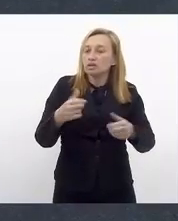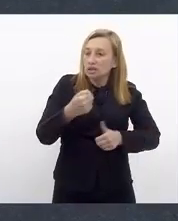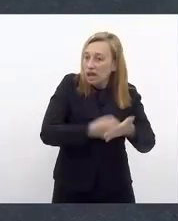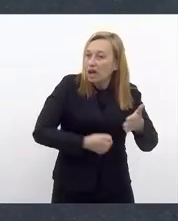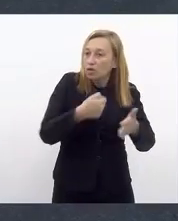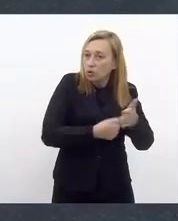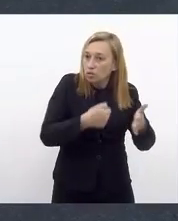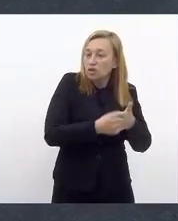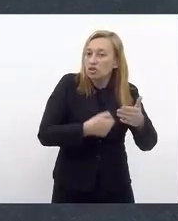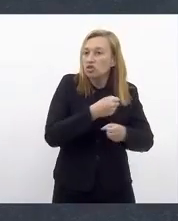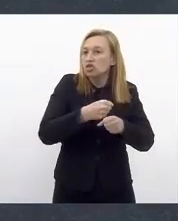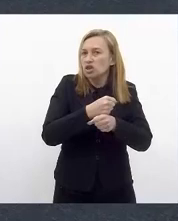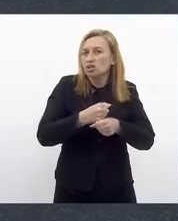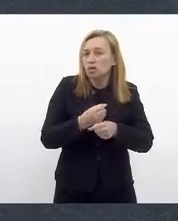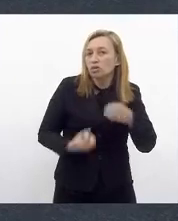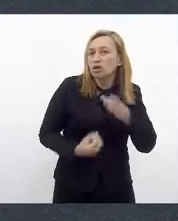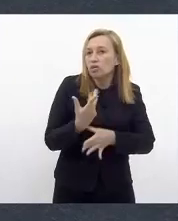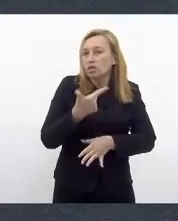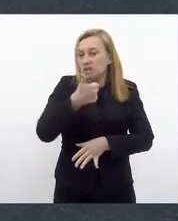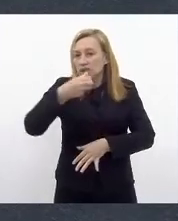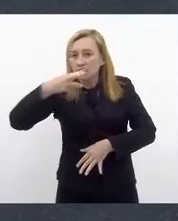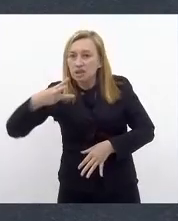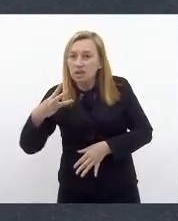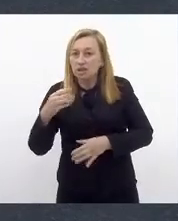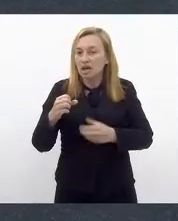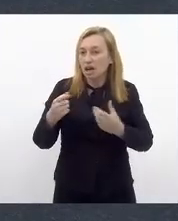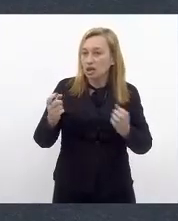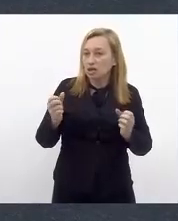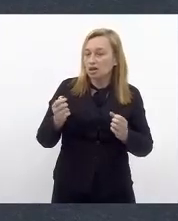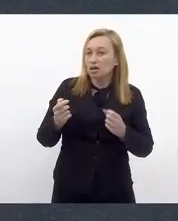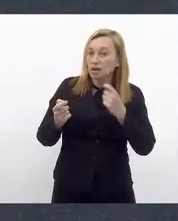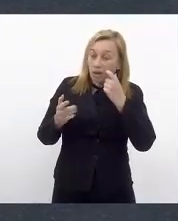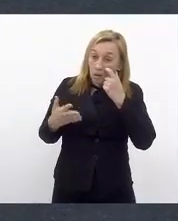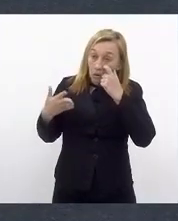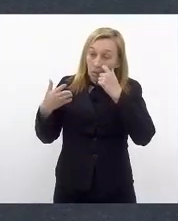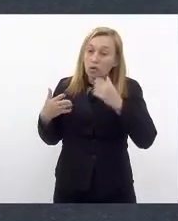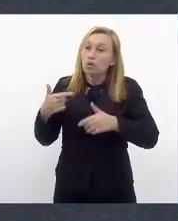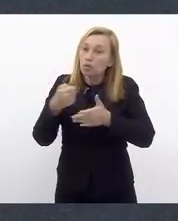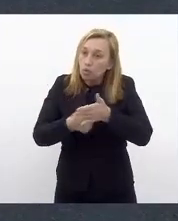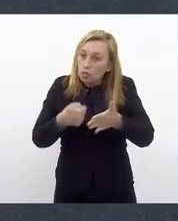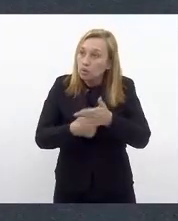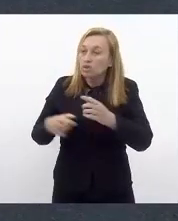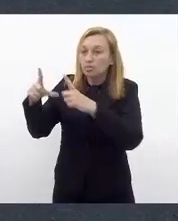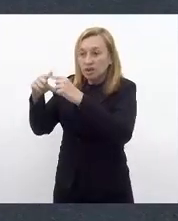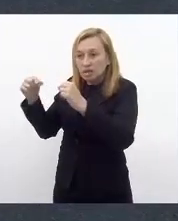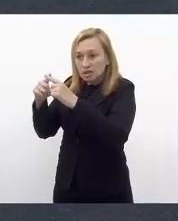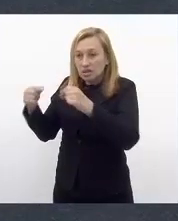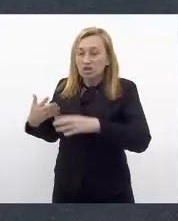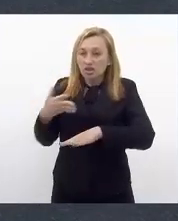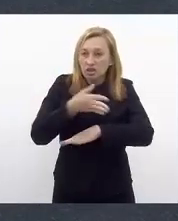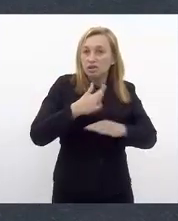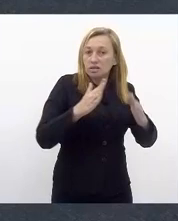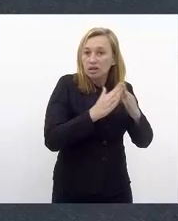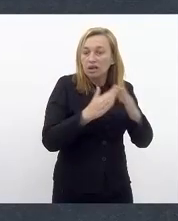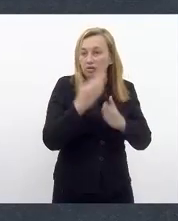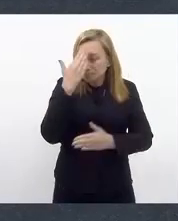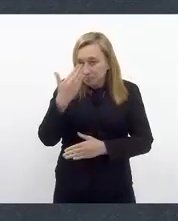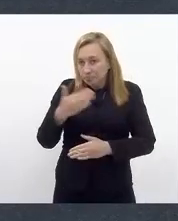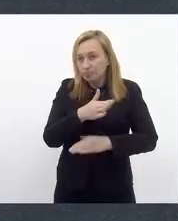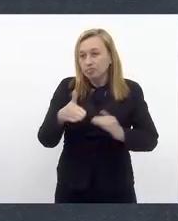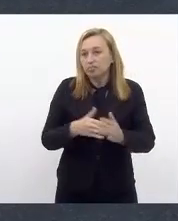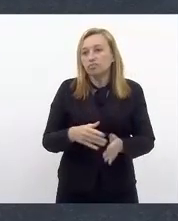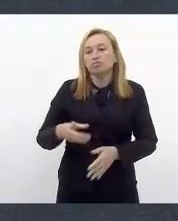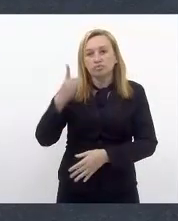surgiu na emenda 103 à toa é luta em Brasília que tá chegando na sua casa e agradecer todos os deputados que assim vem